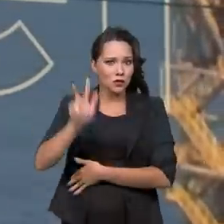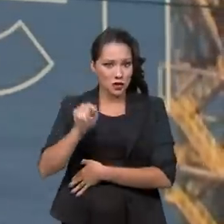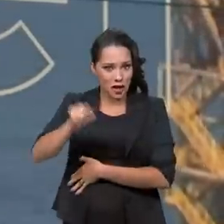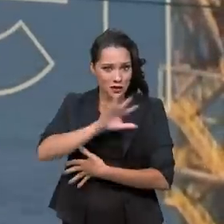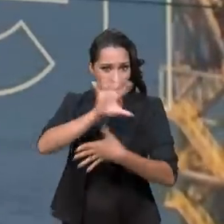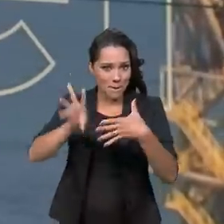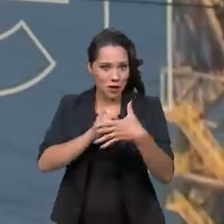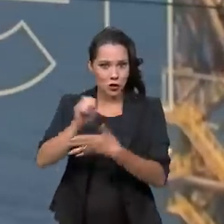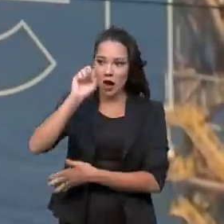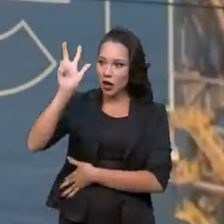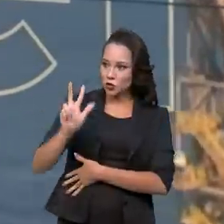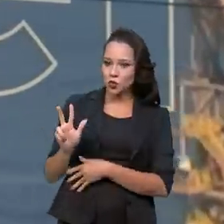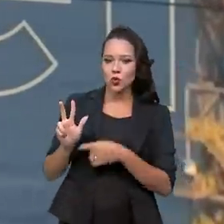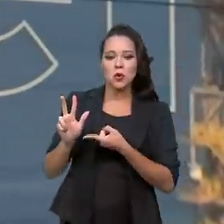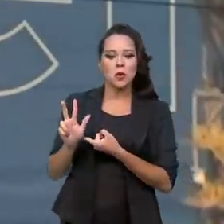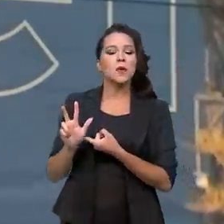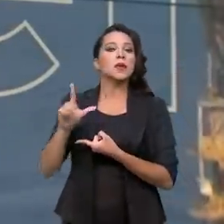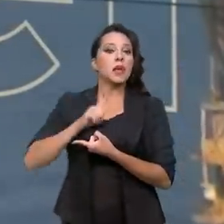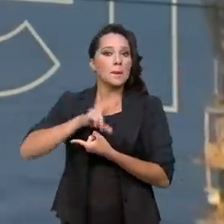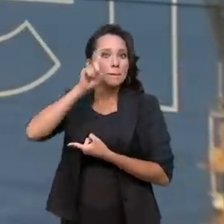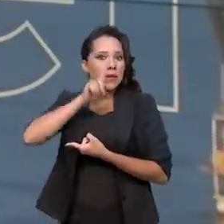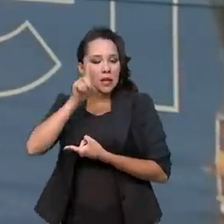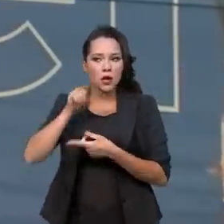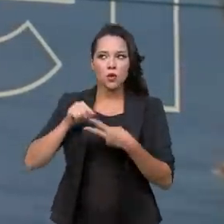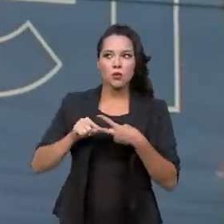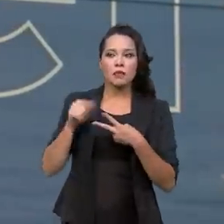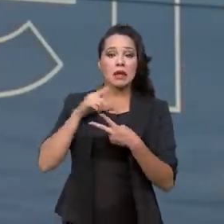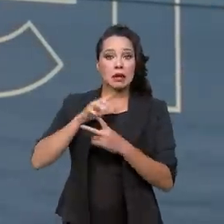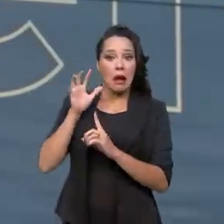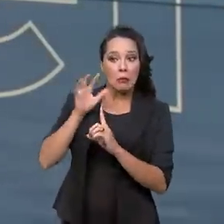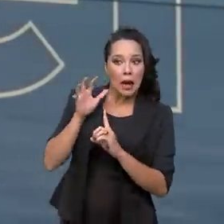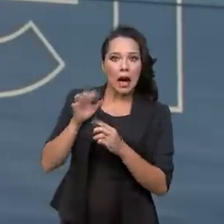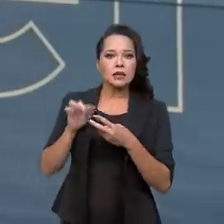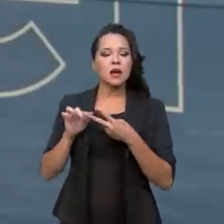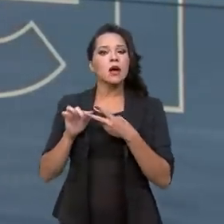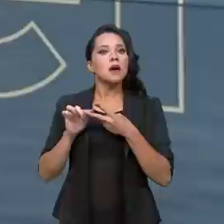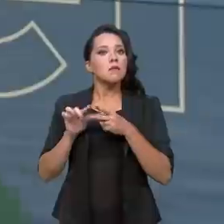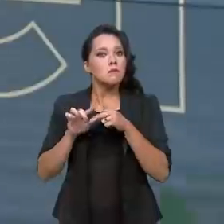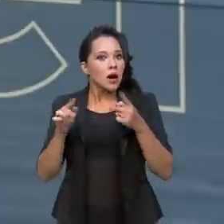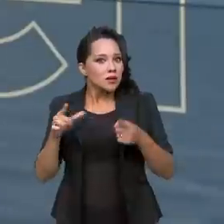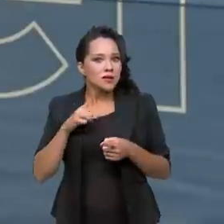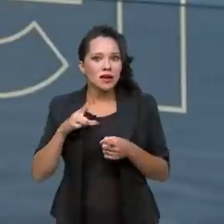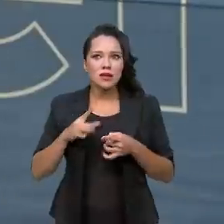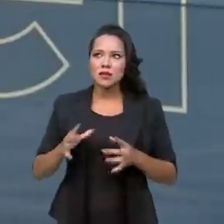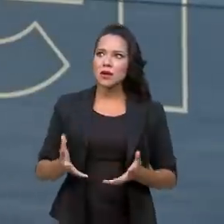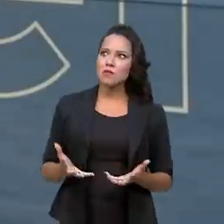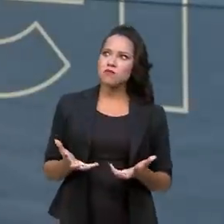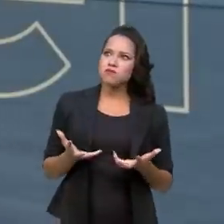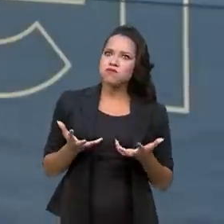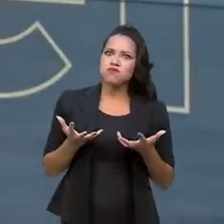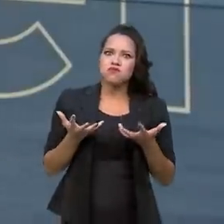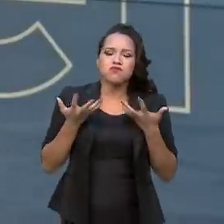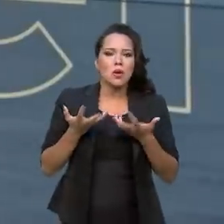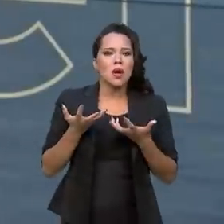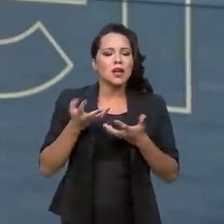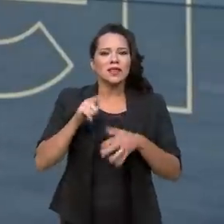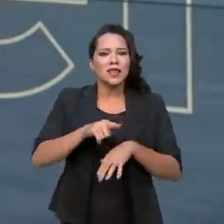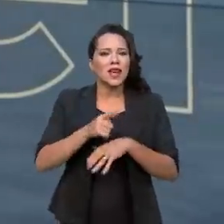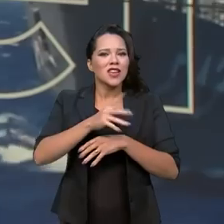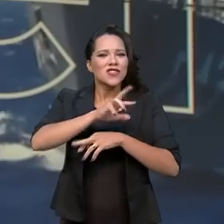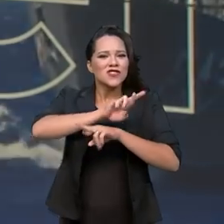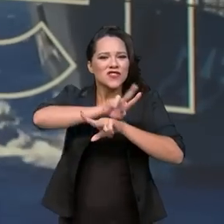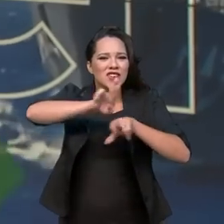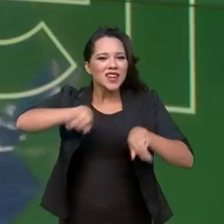Azul existem riscos, existem ameaças, mas existe uma riqueza, uma